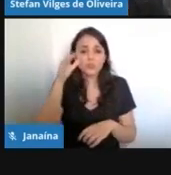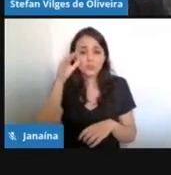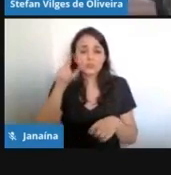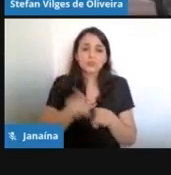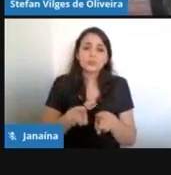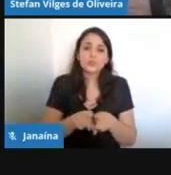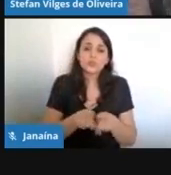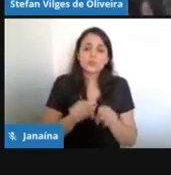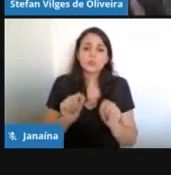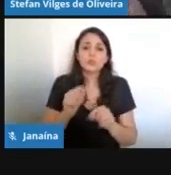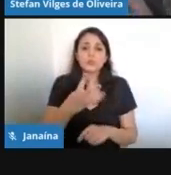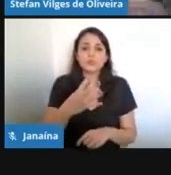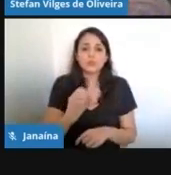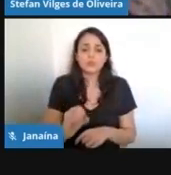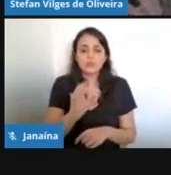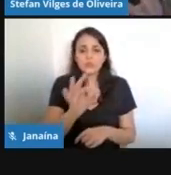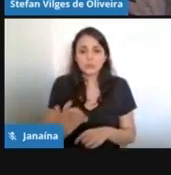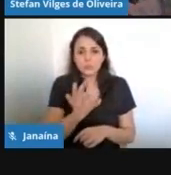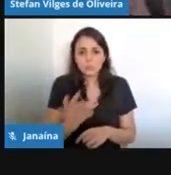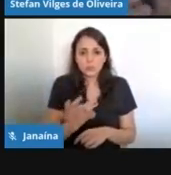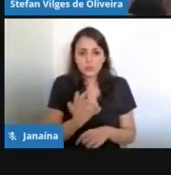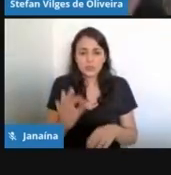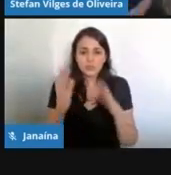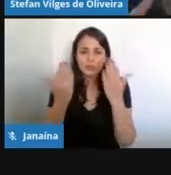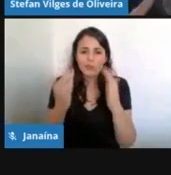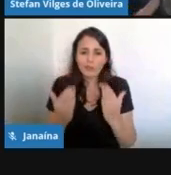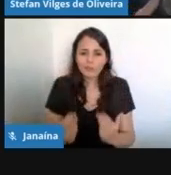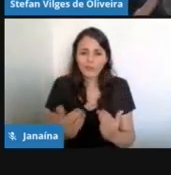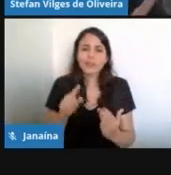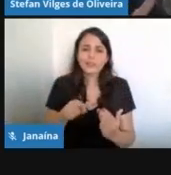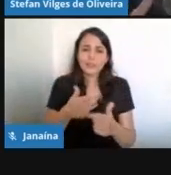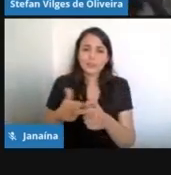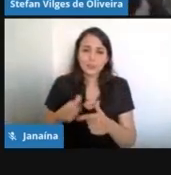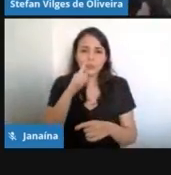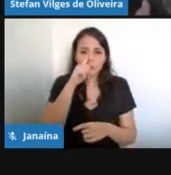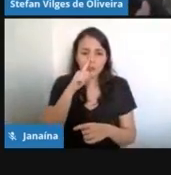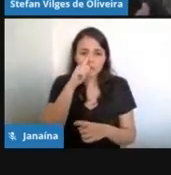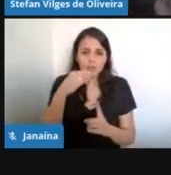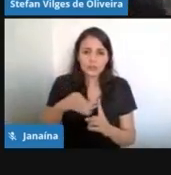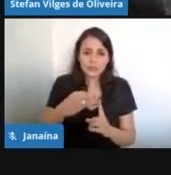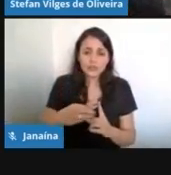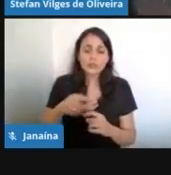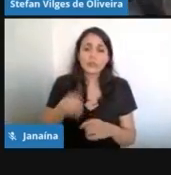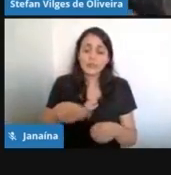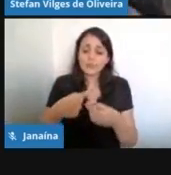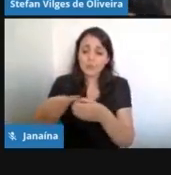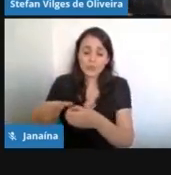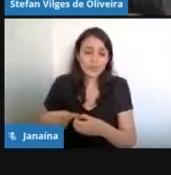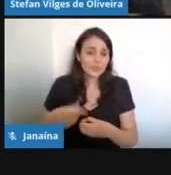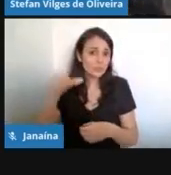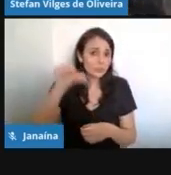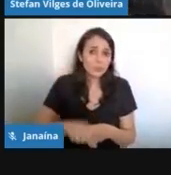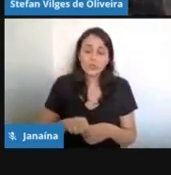que 40% da nossa análise de vulnerabilidade está enquadrado como municípios de alto risco. Então,